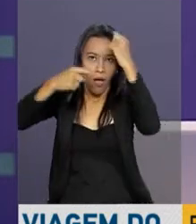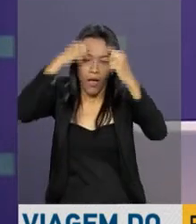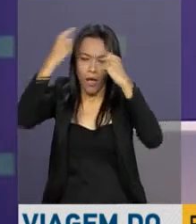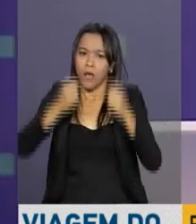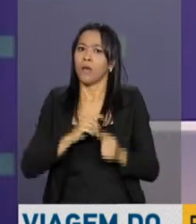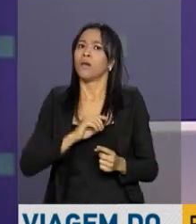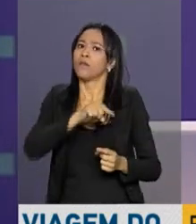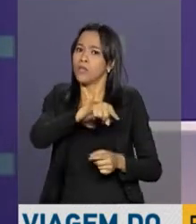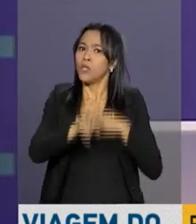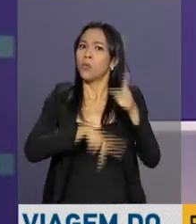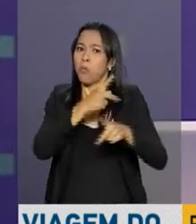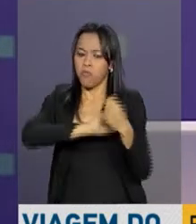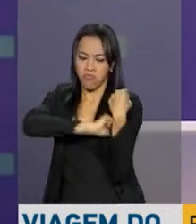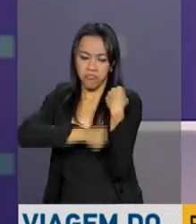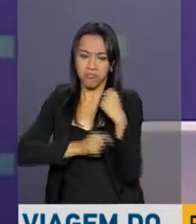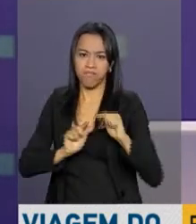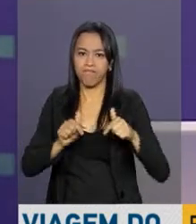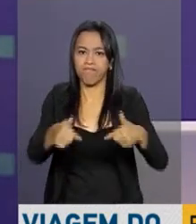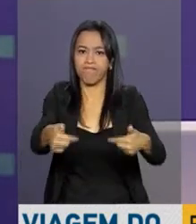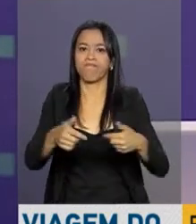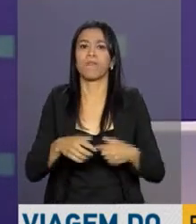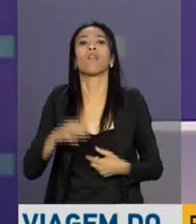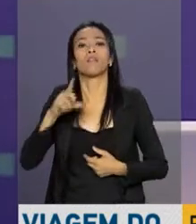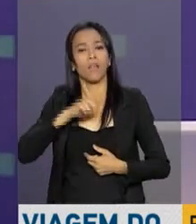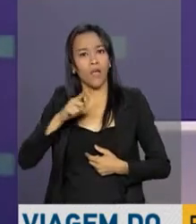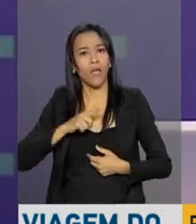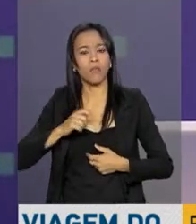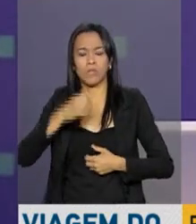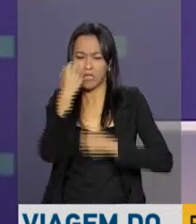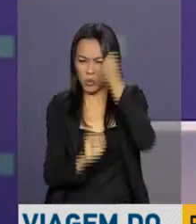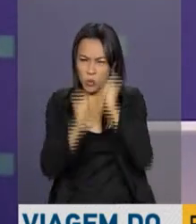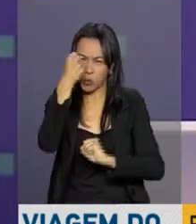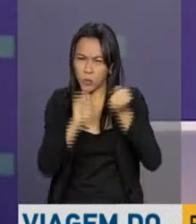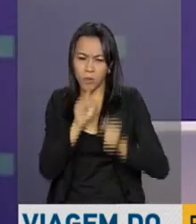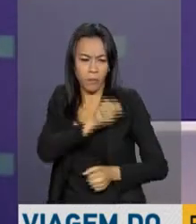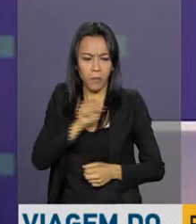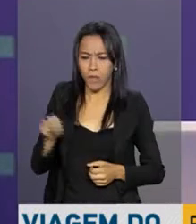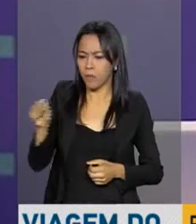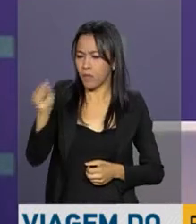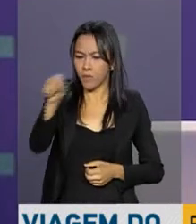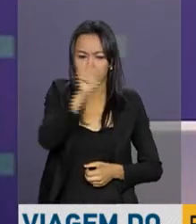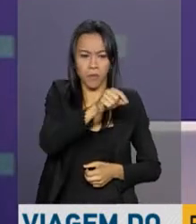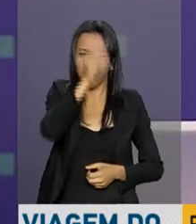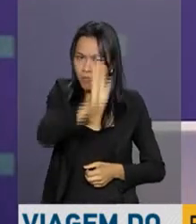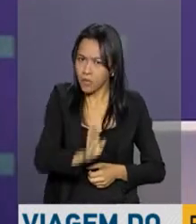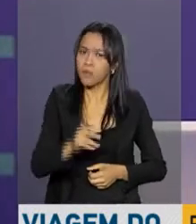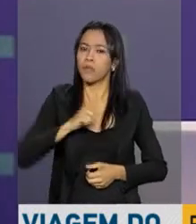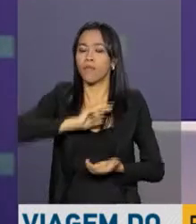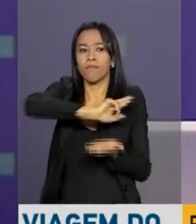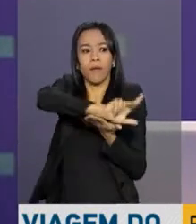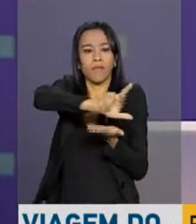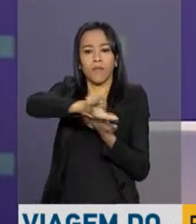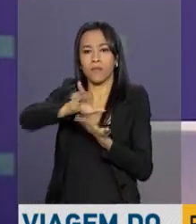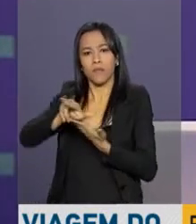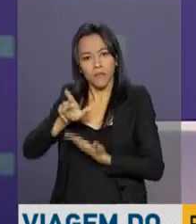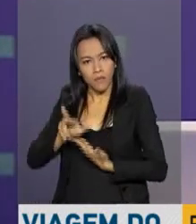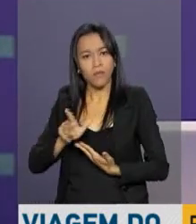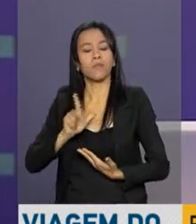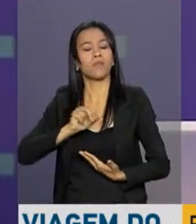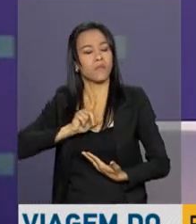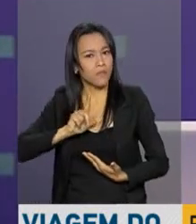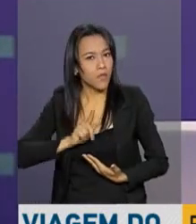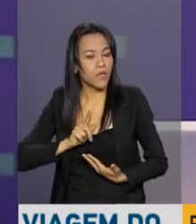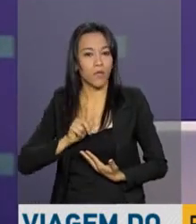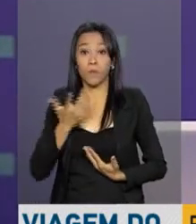trabalhador, um parque industrial dinâmico e diversificado,